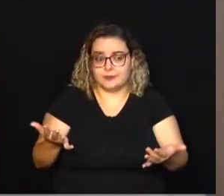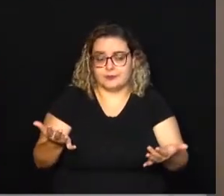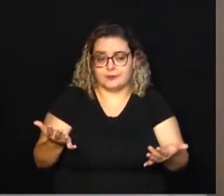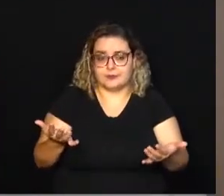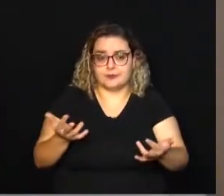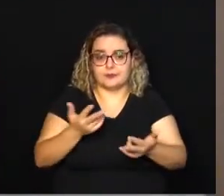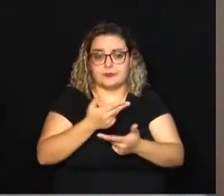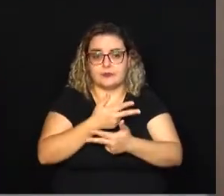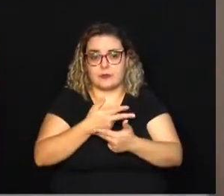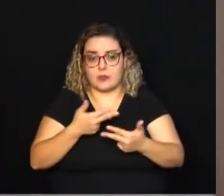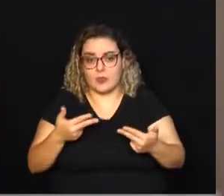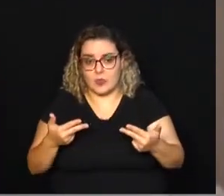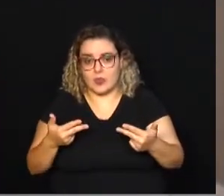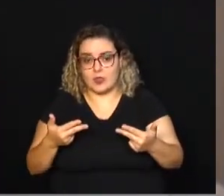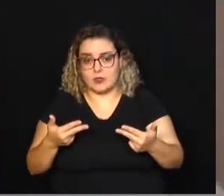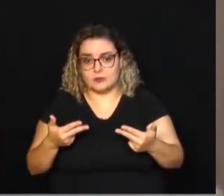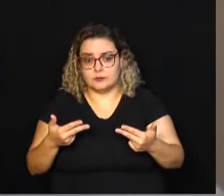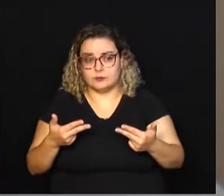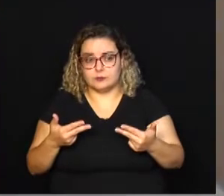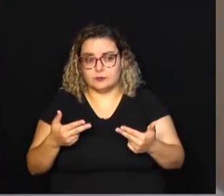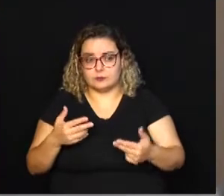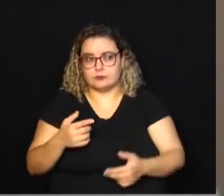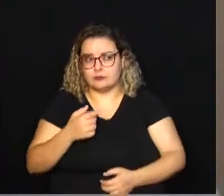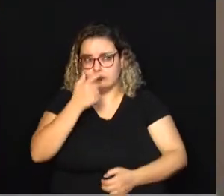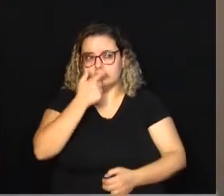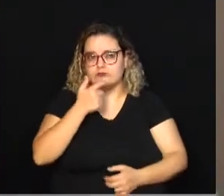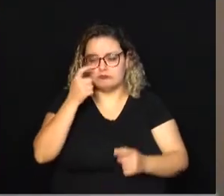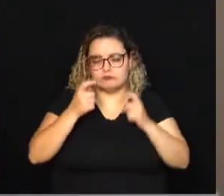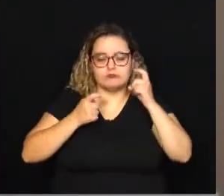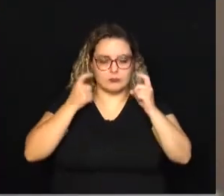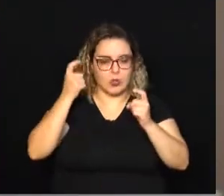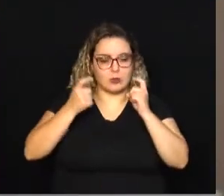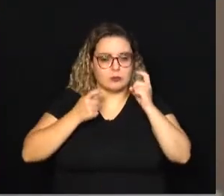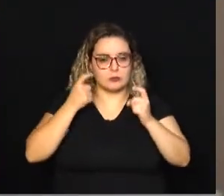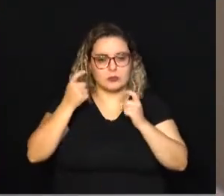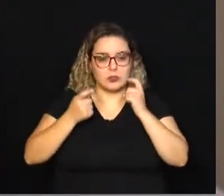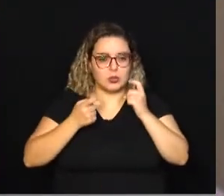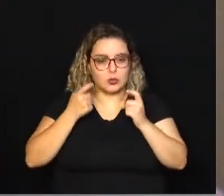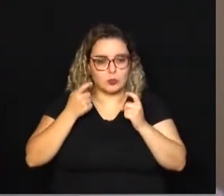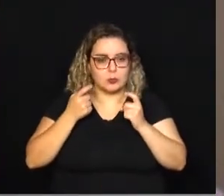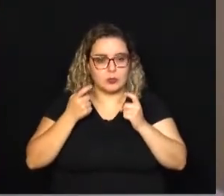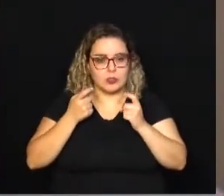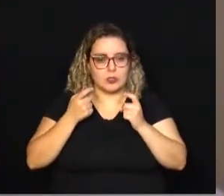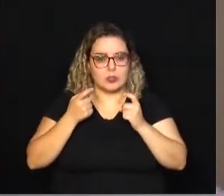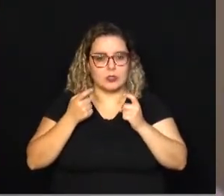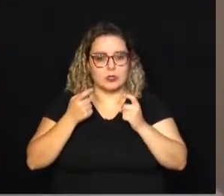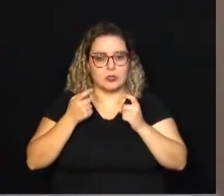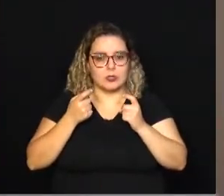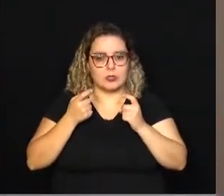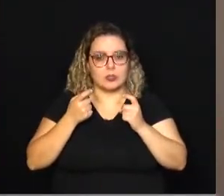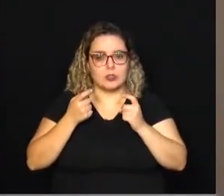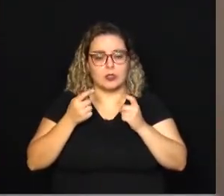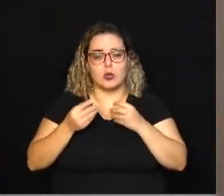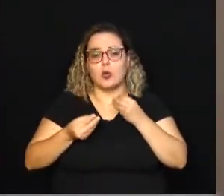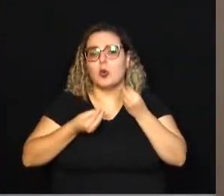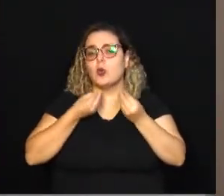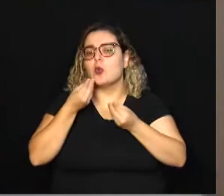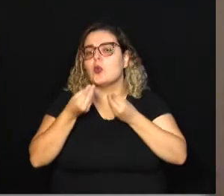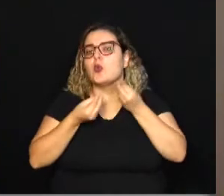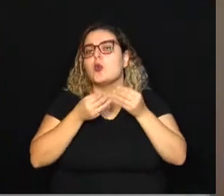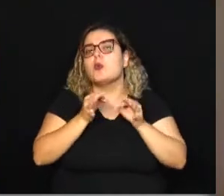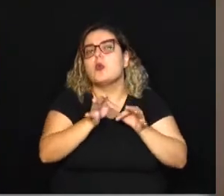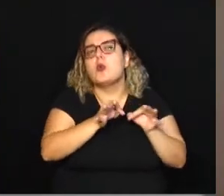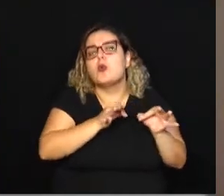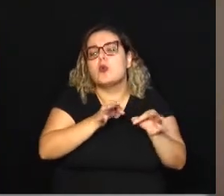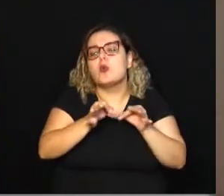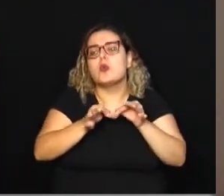coisas... o que me preocupa mesmo é como que foi